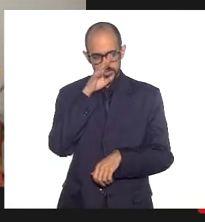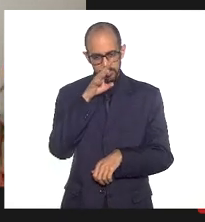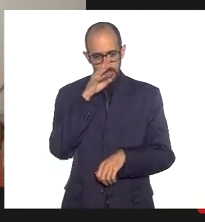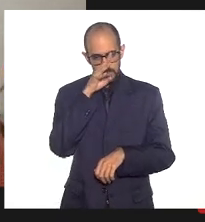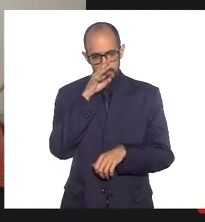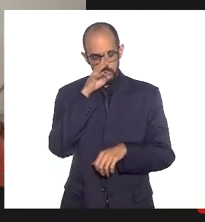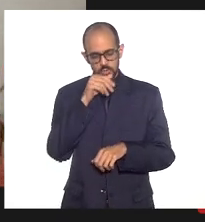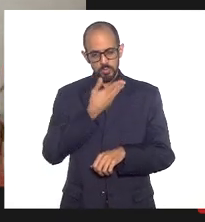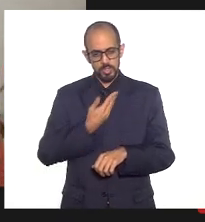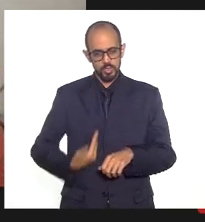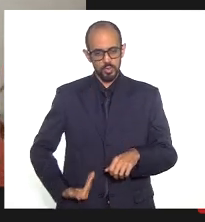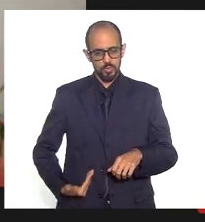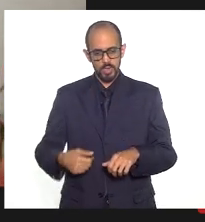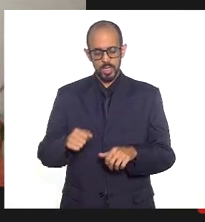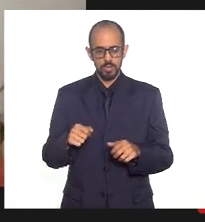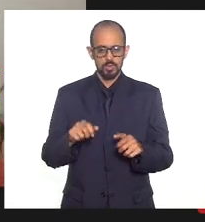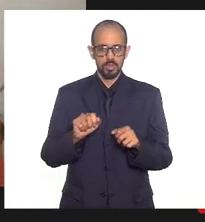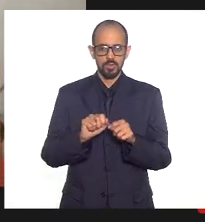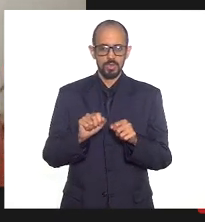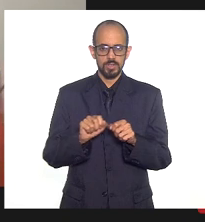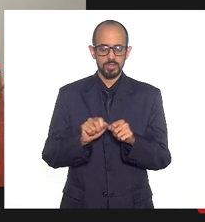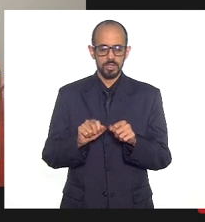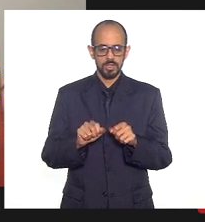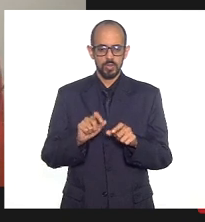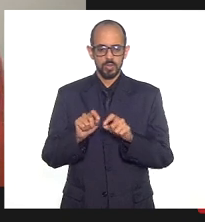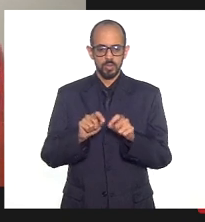esse governo que está aí pautado a partir